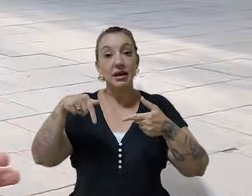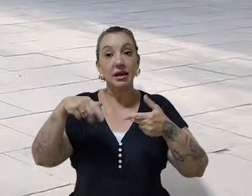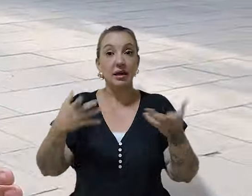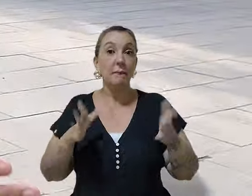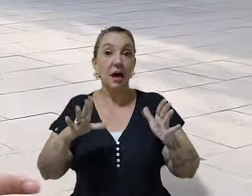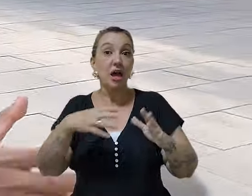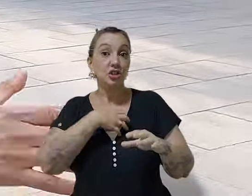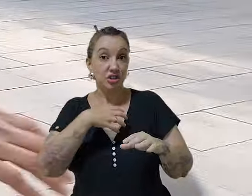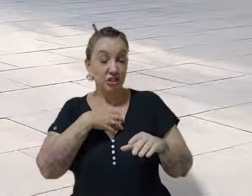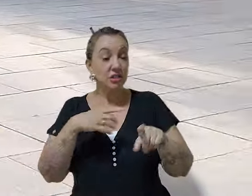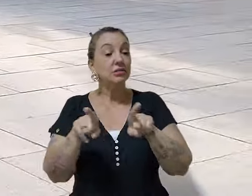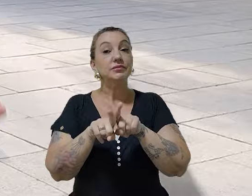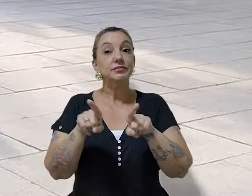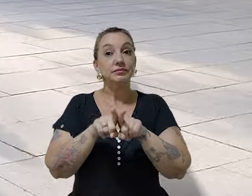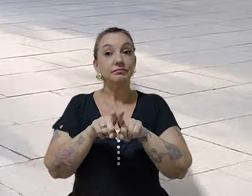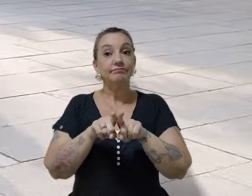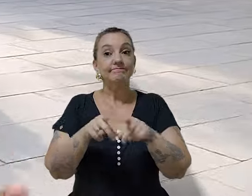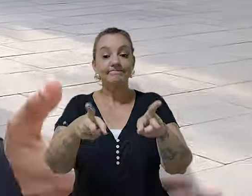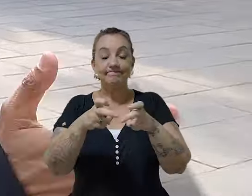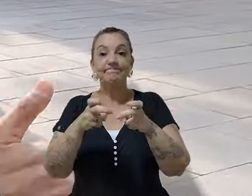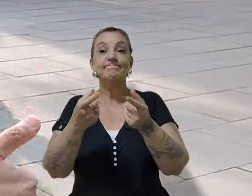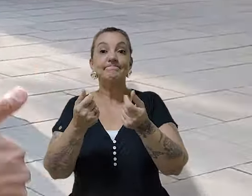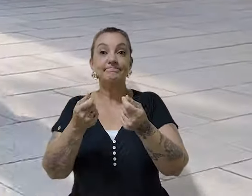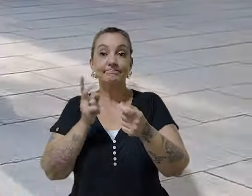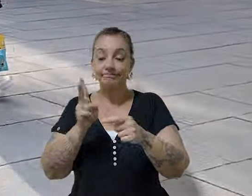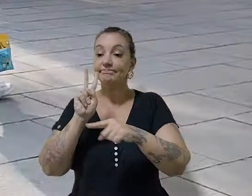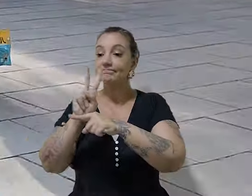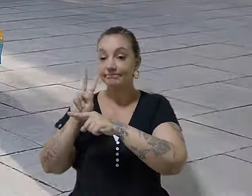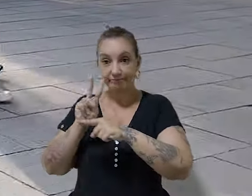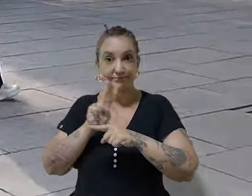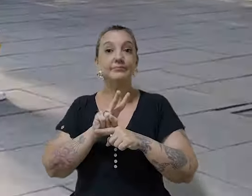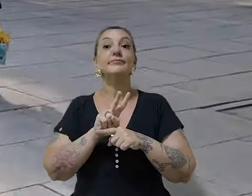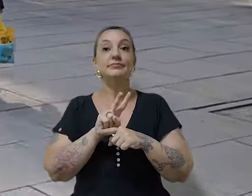mas é um jeito também de arrecadar recursos e manter